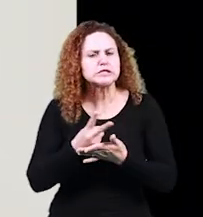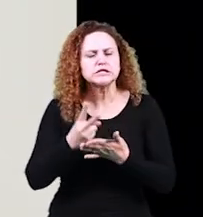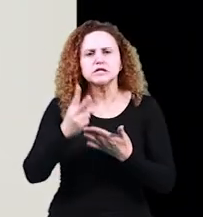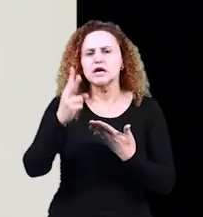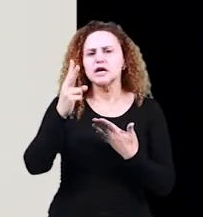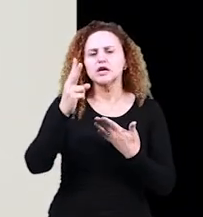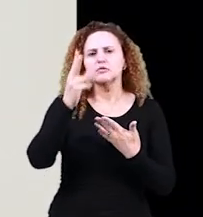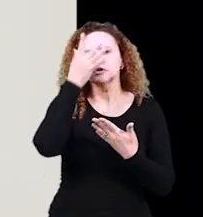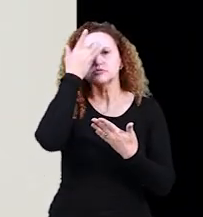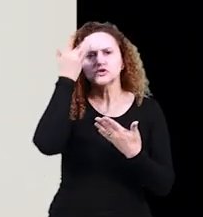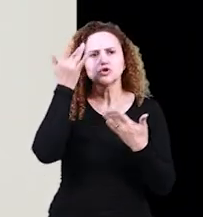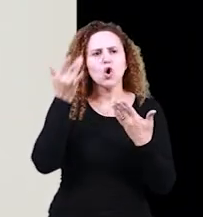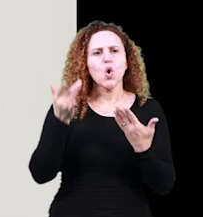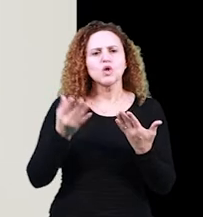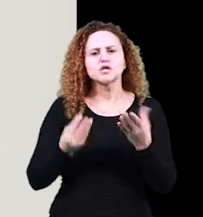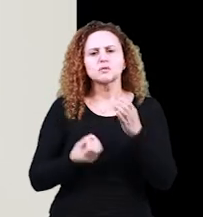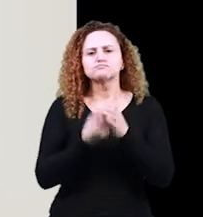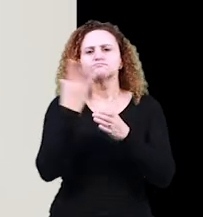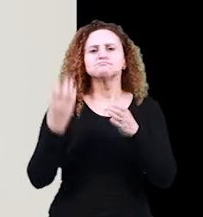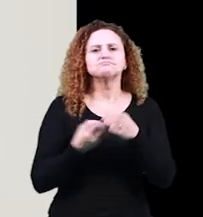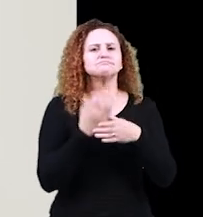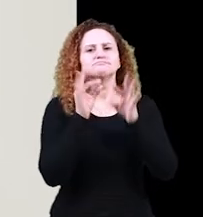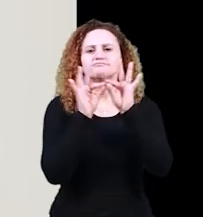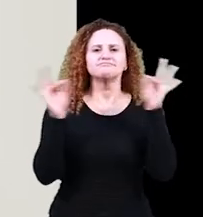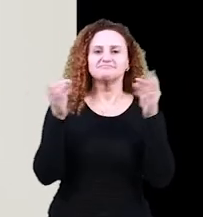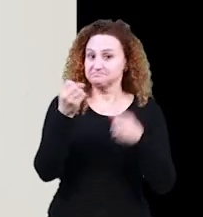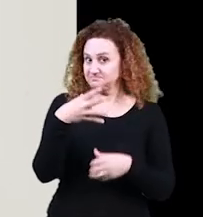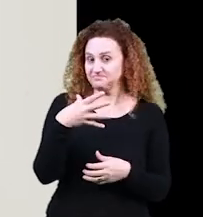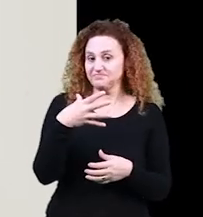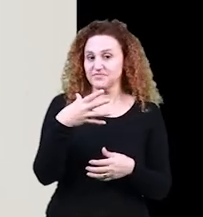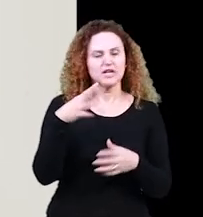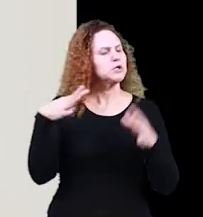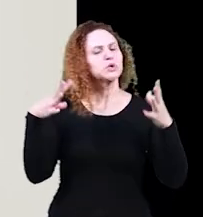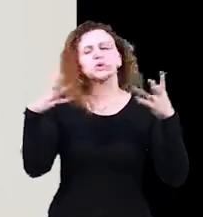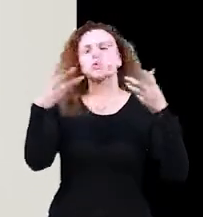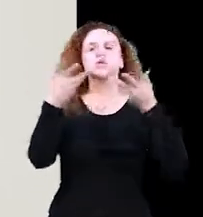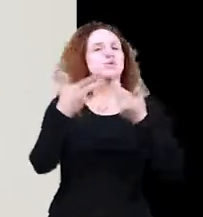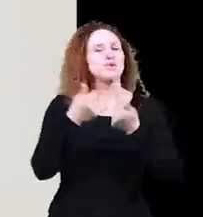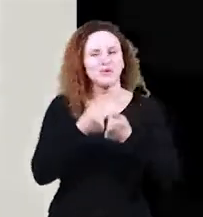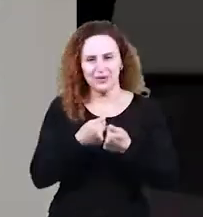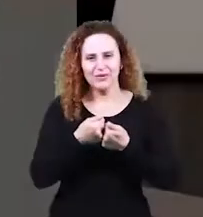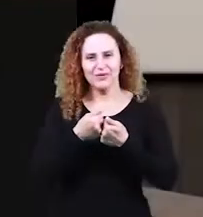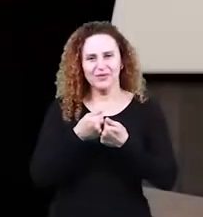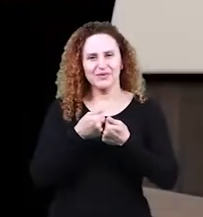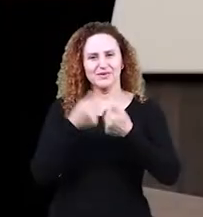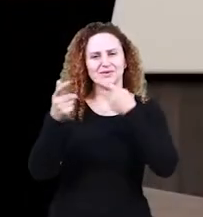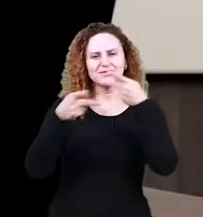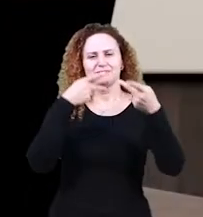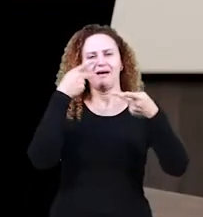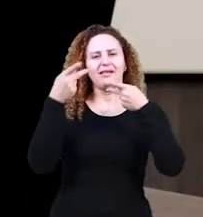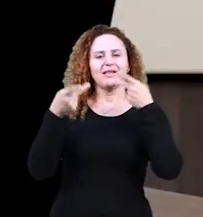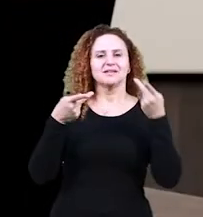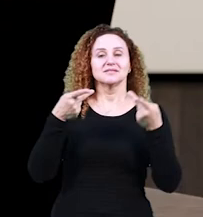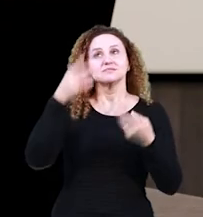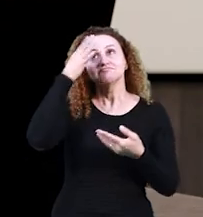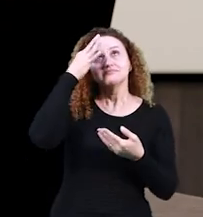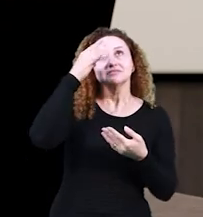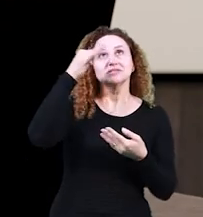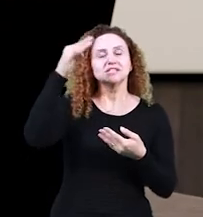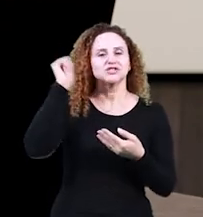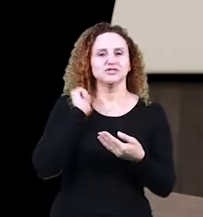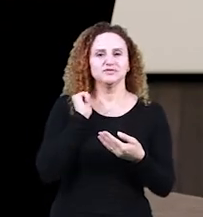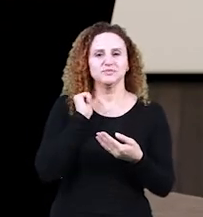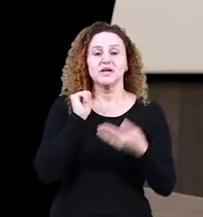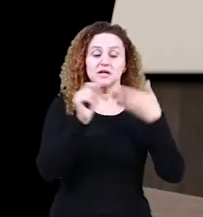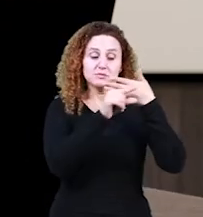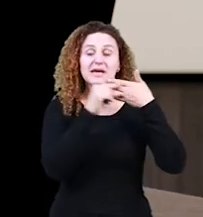construindo frases novas e inéditas e todos os falantes são criativos então como eu disse para vocês a questão do